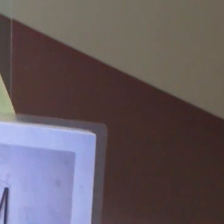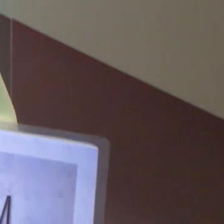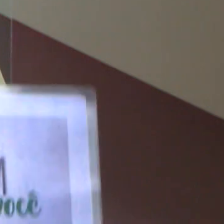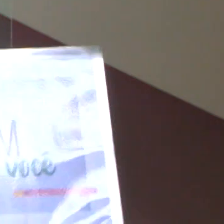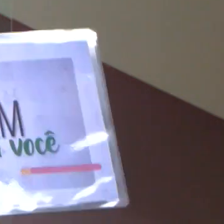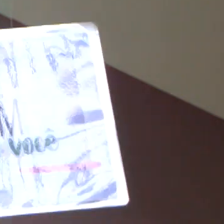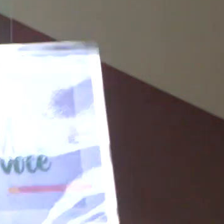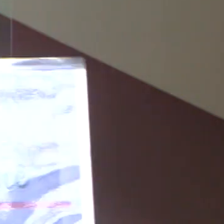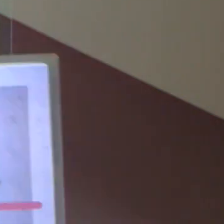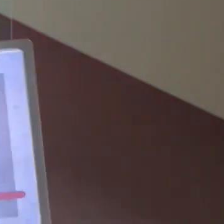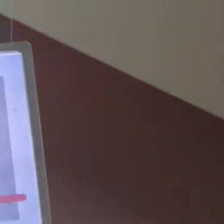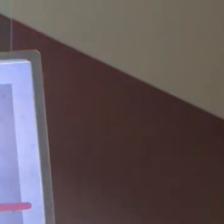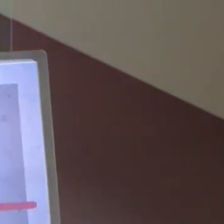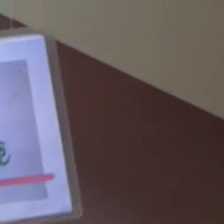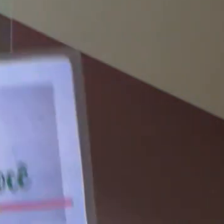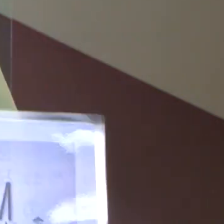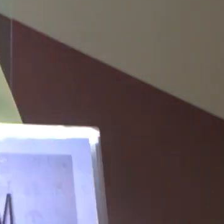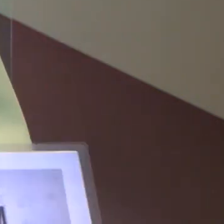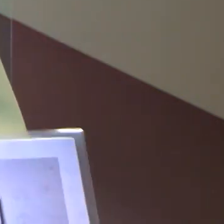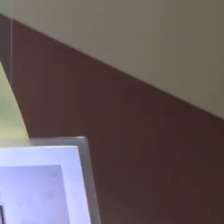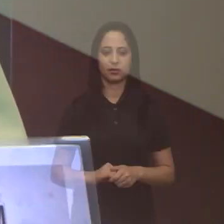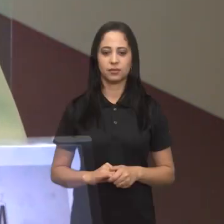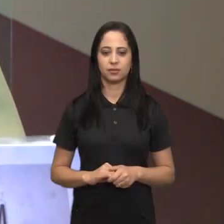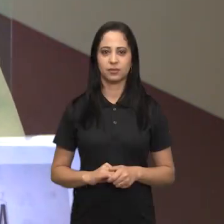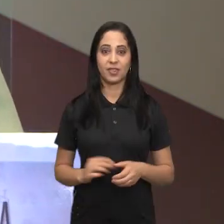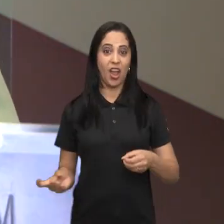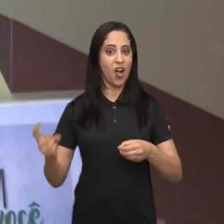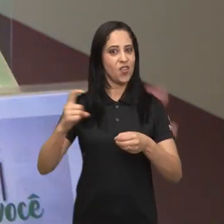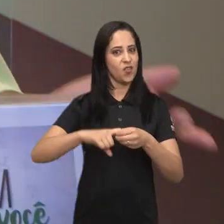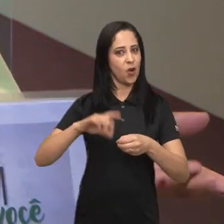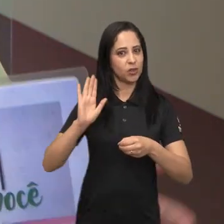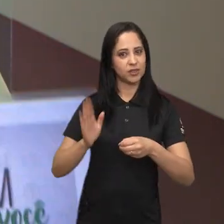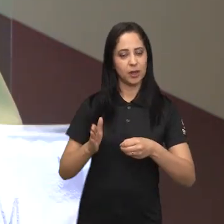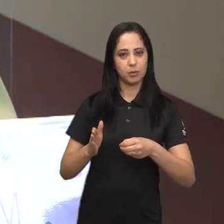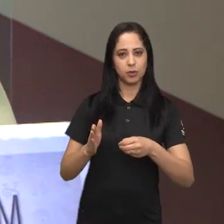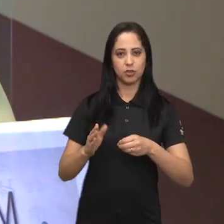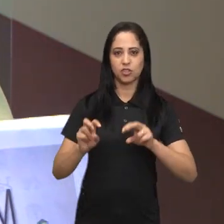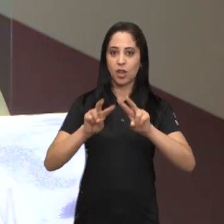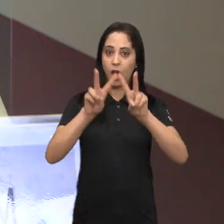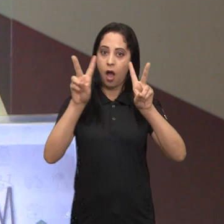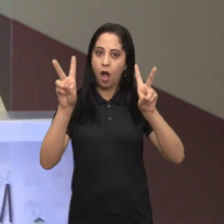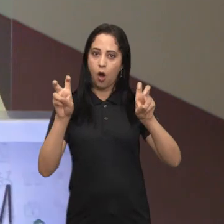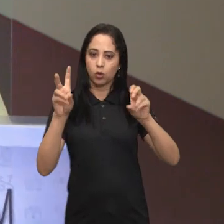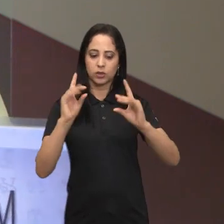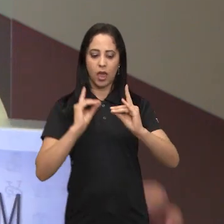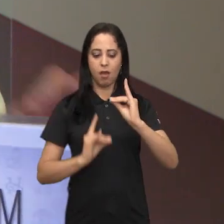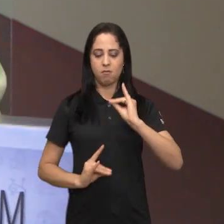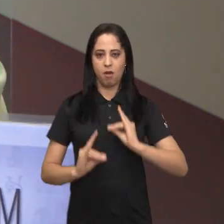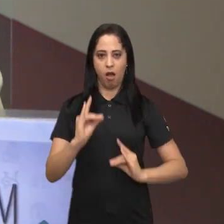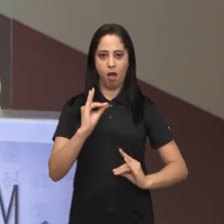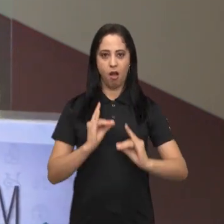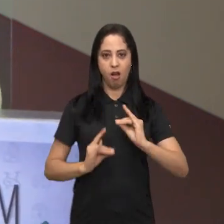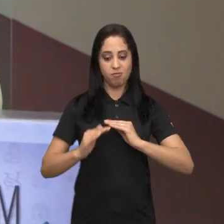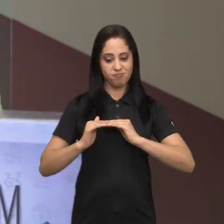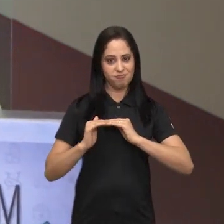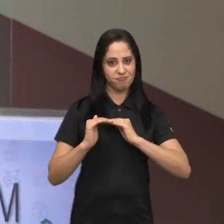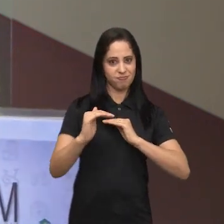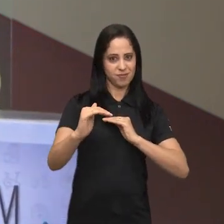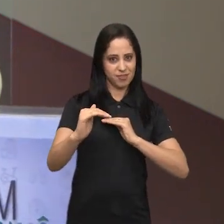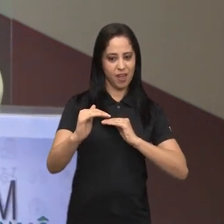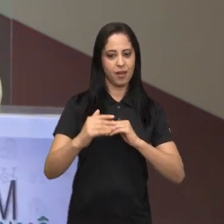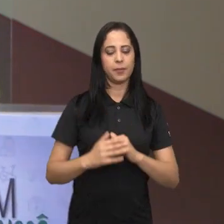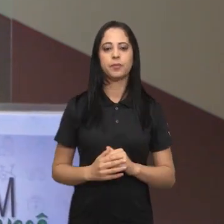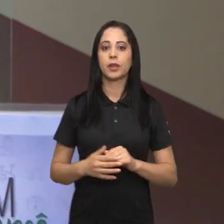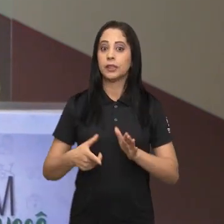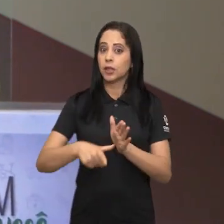Estamos de volta, equilíbrio hormonal é o tema do programa de hoje. Antes do intervalo, nós acompanhamos uma reportagem sobre os benefícios